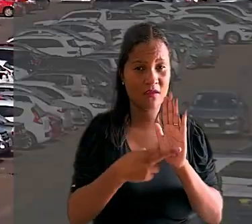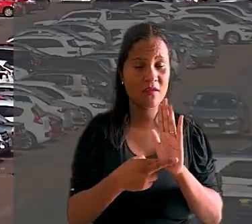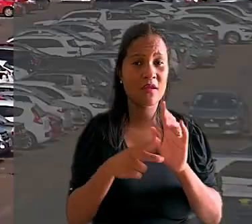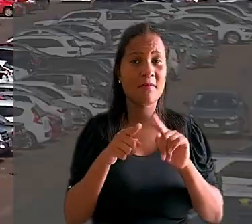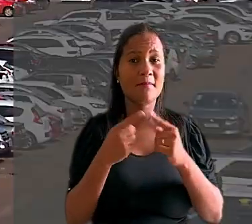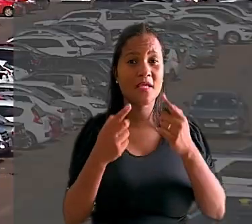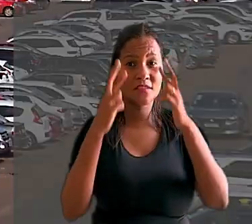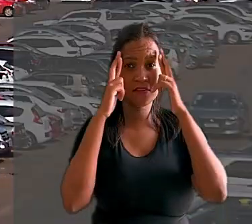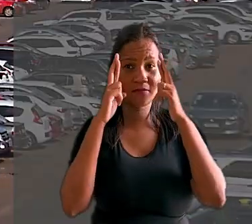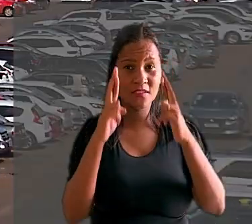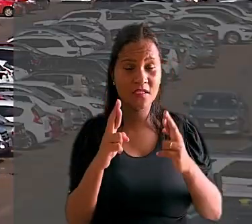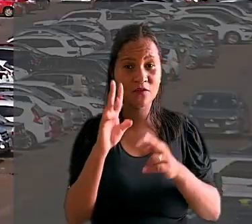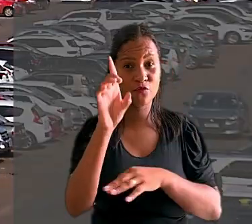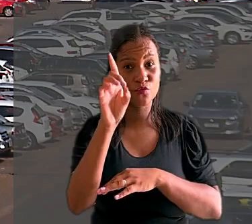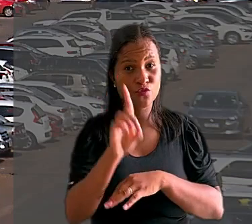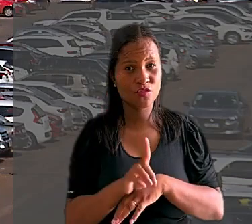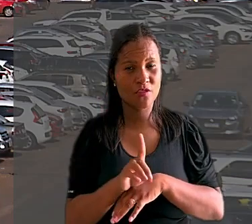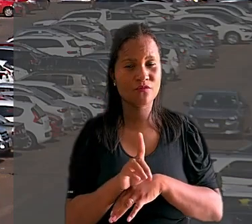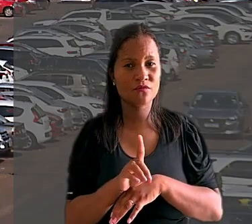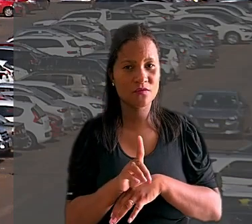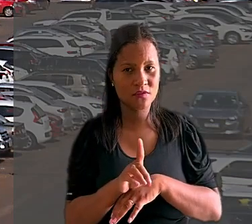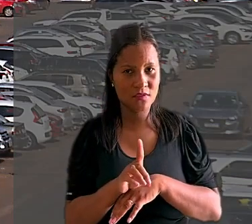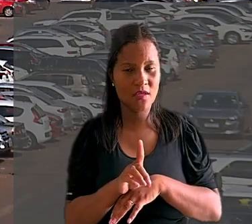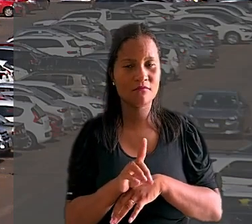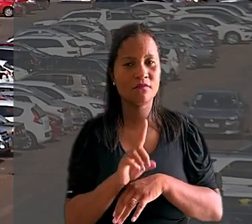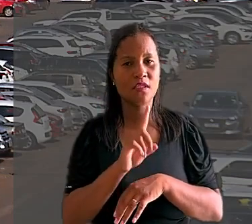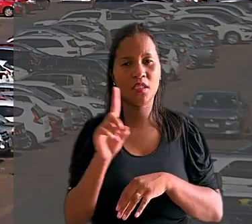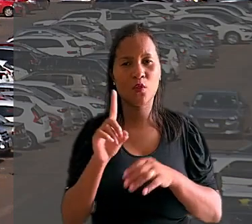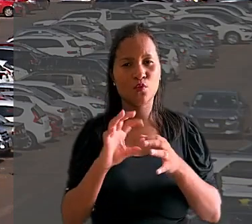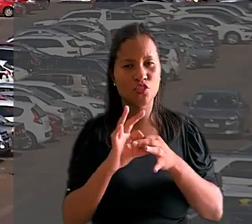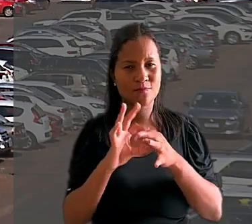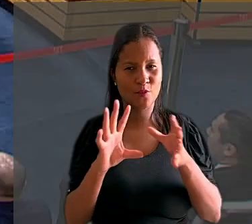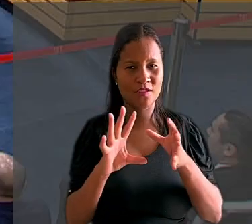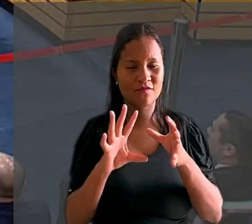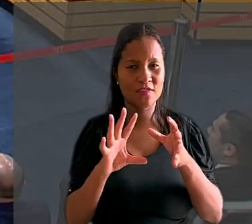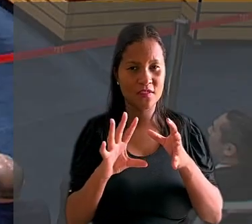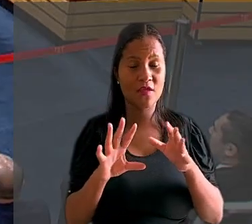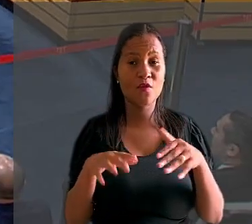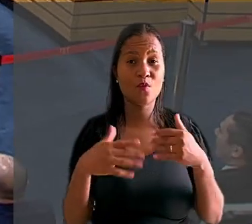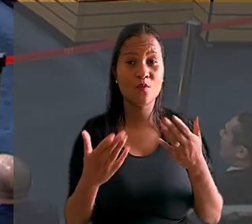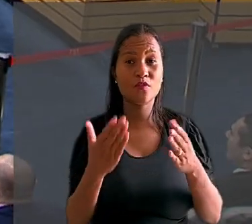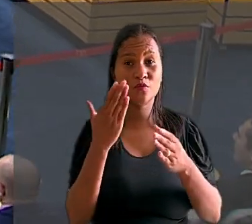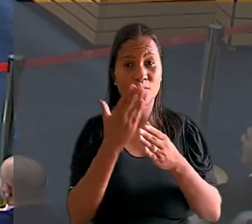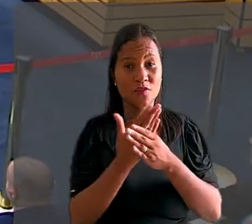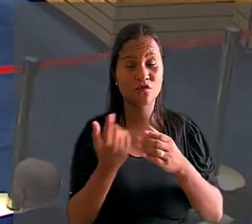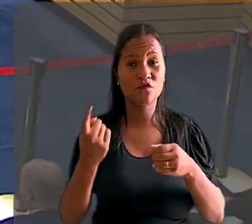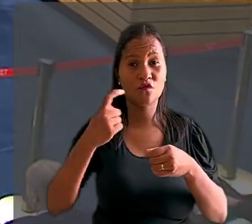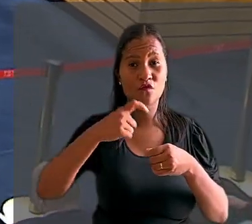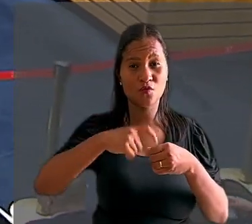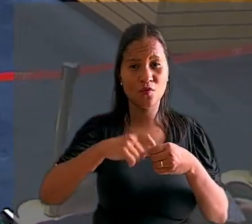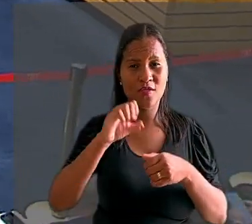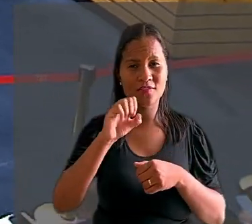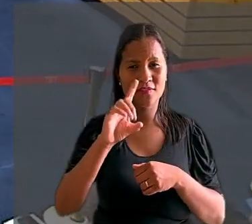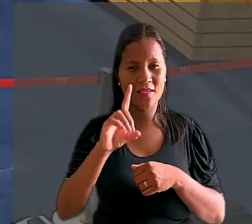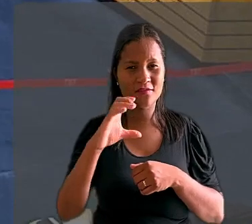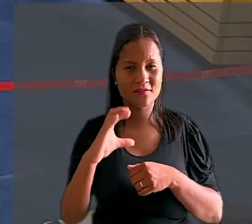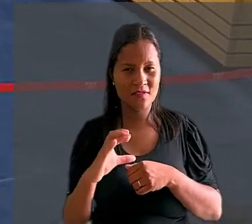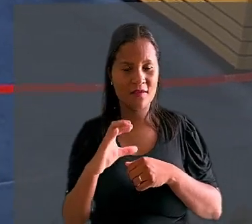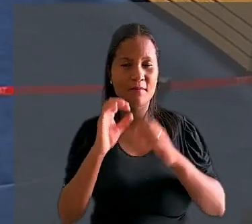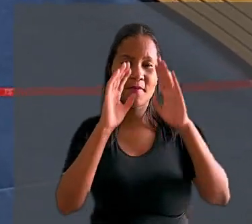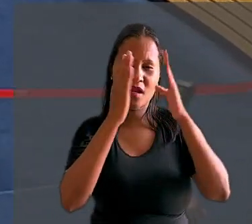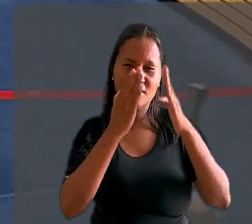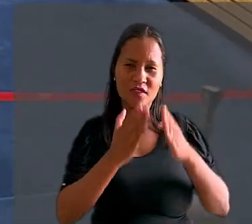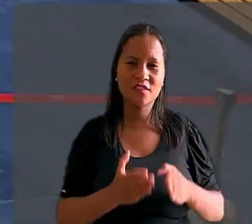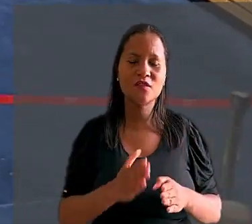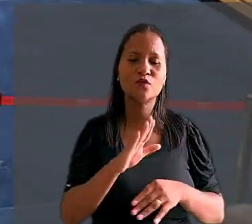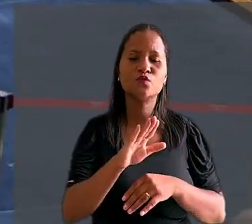desde que respeitados os direitos absolutamente indisponíveis. Com isso, o processo retornou à SDC para